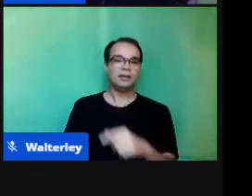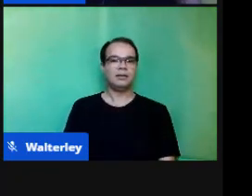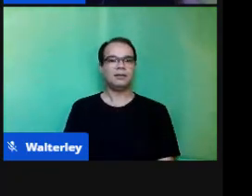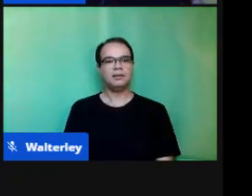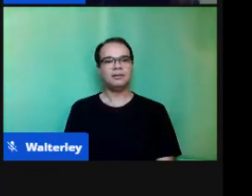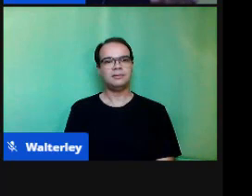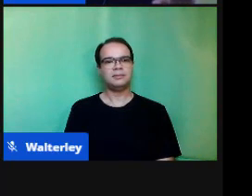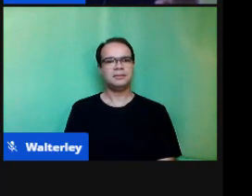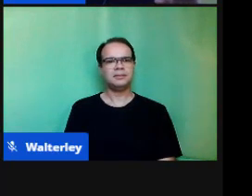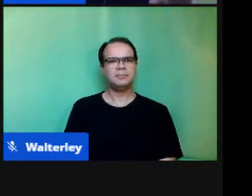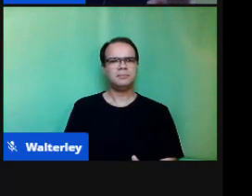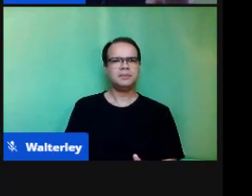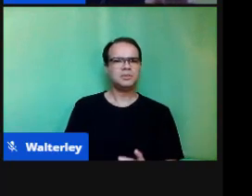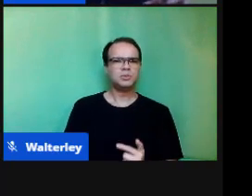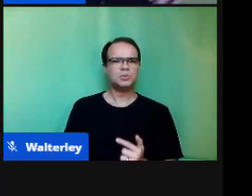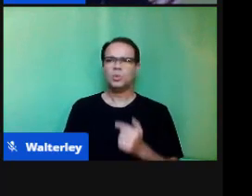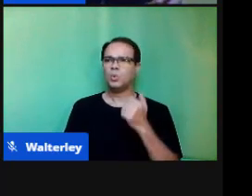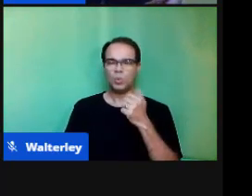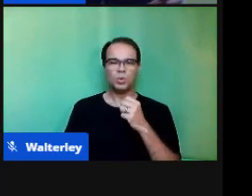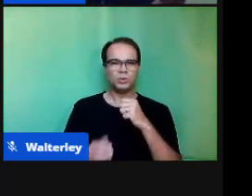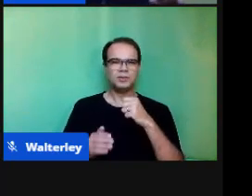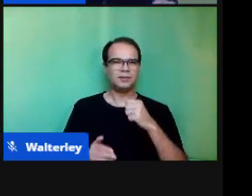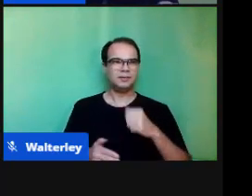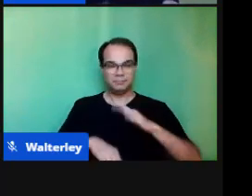não tem muitos outros registros.